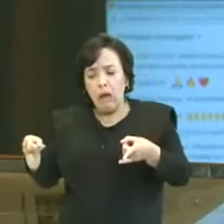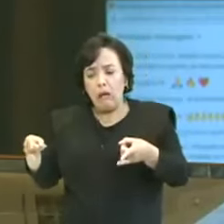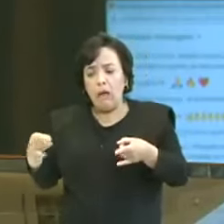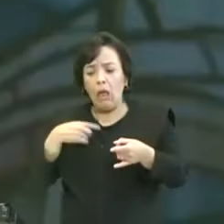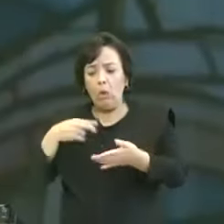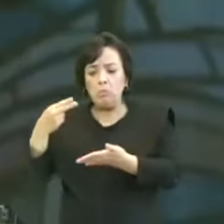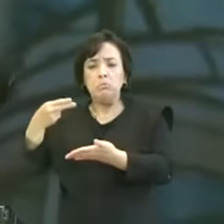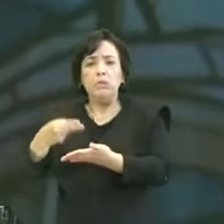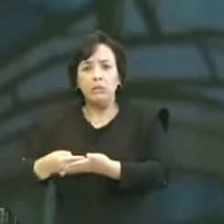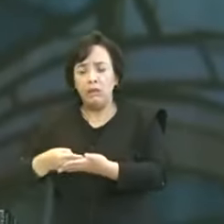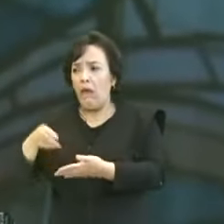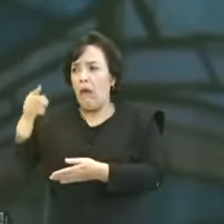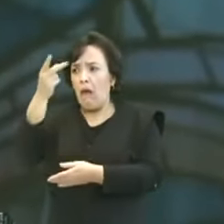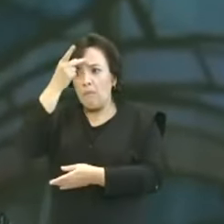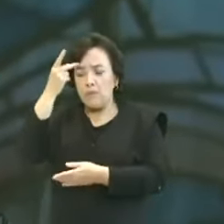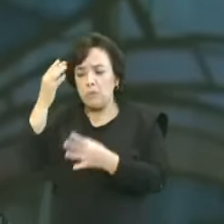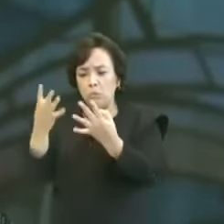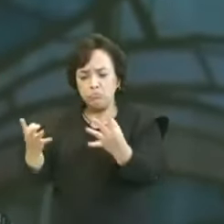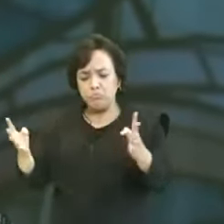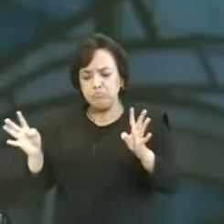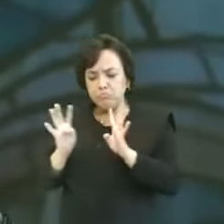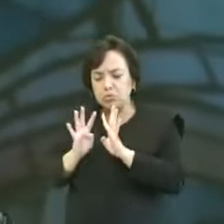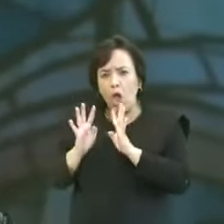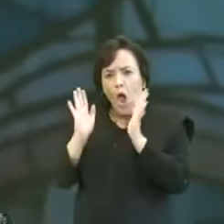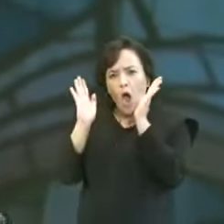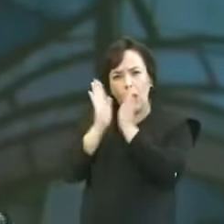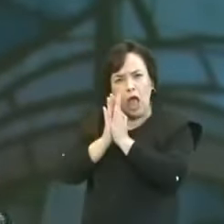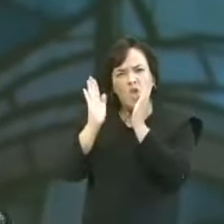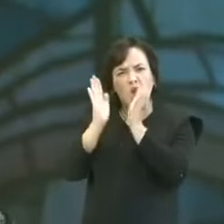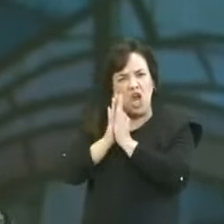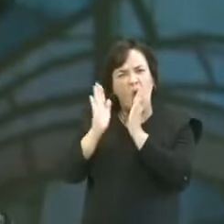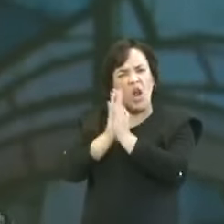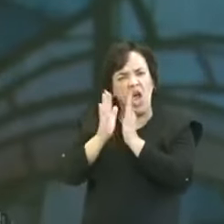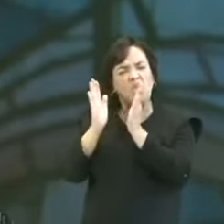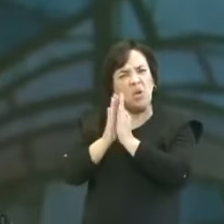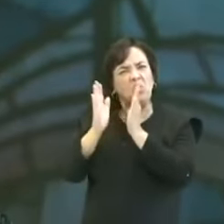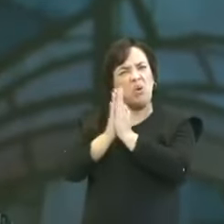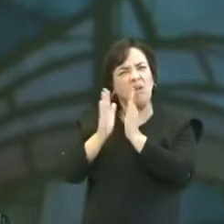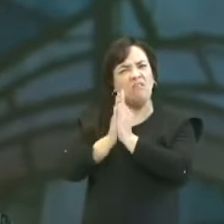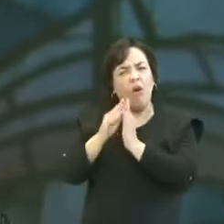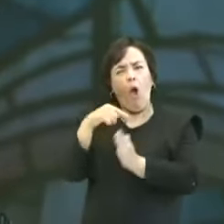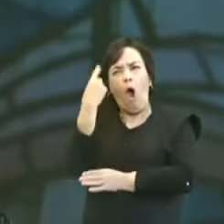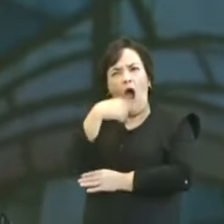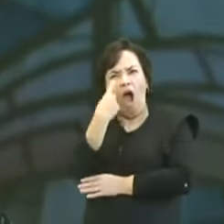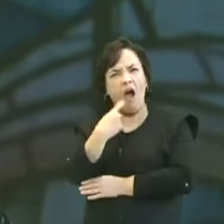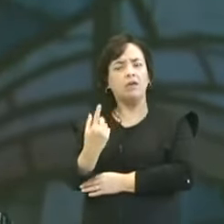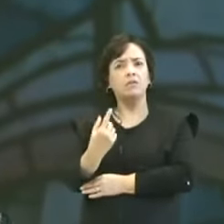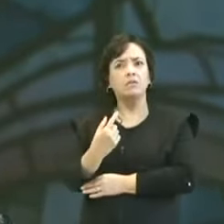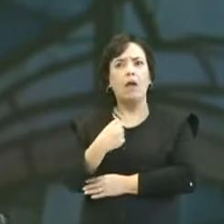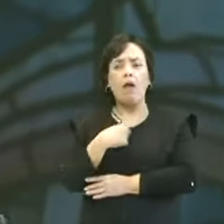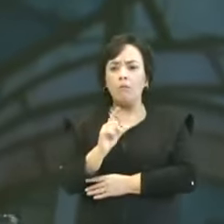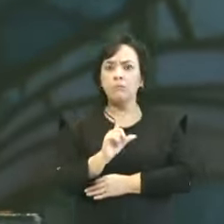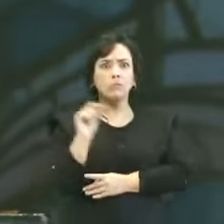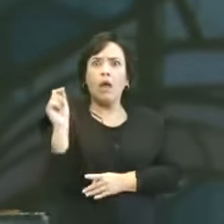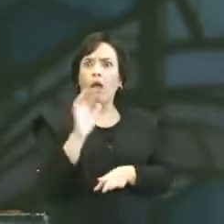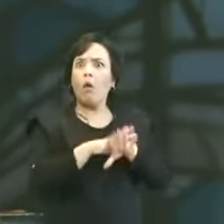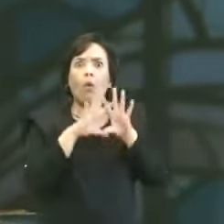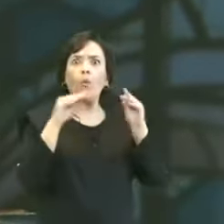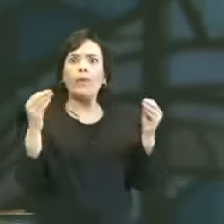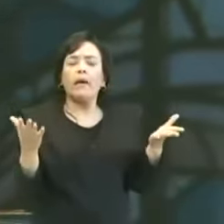por mim durante horas. Eu saí daquele lugar curado. E eu lembro que eu ouvi